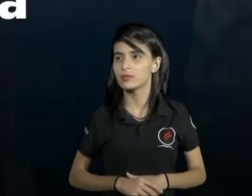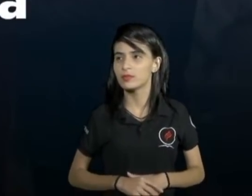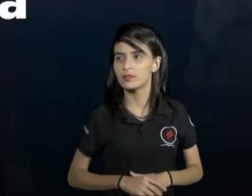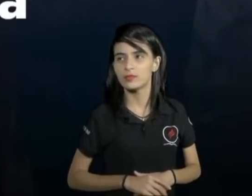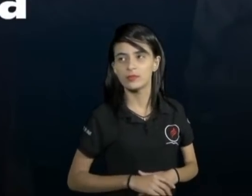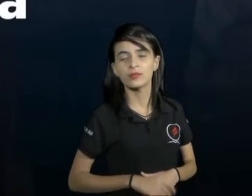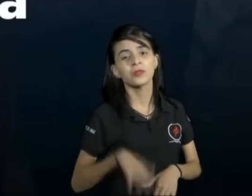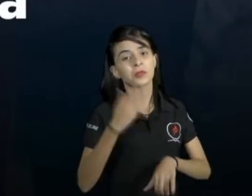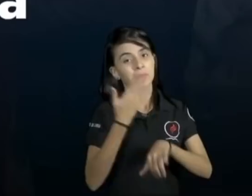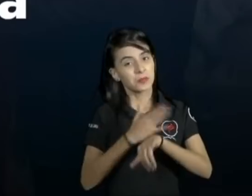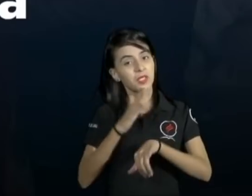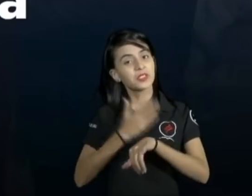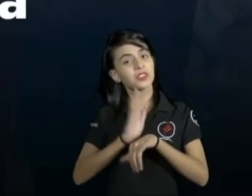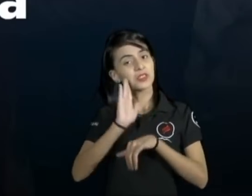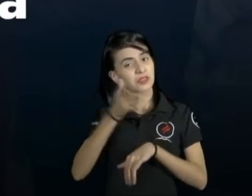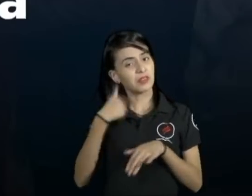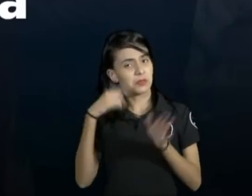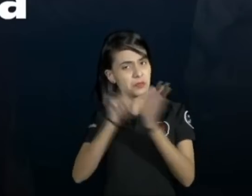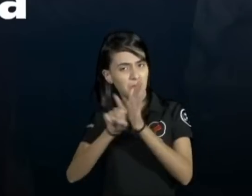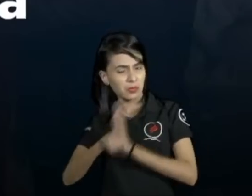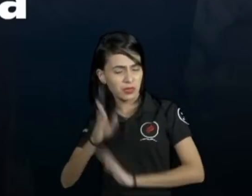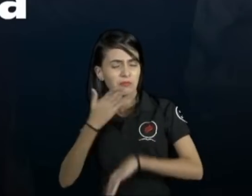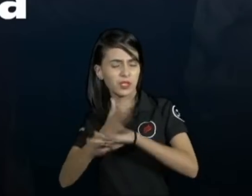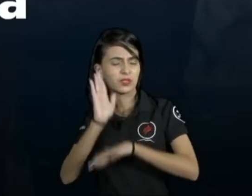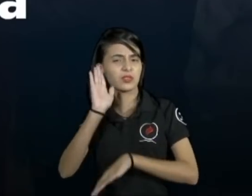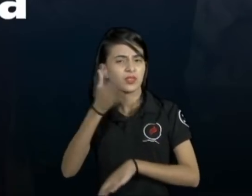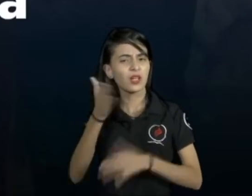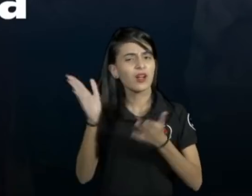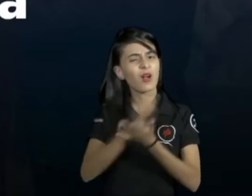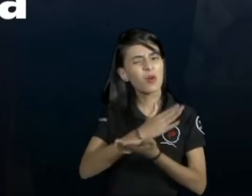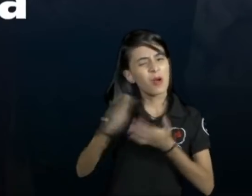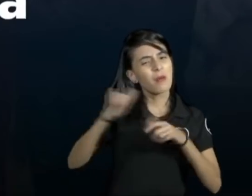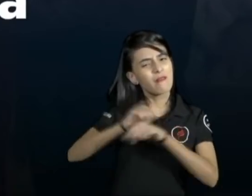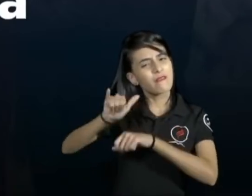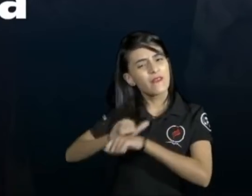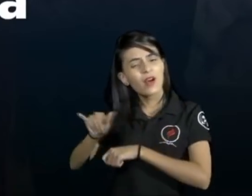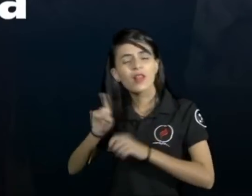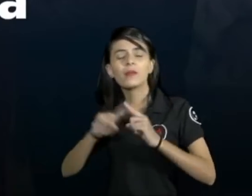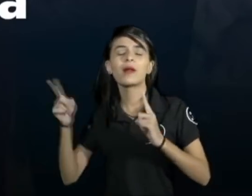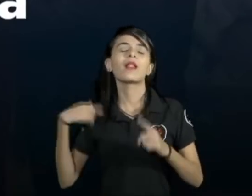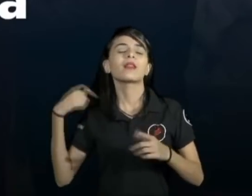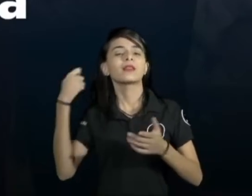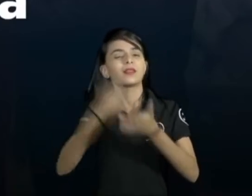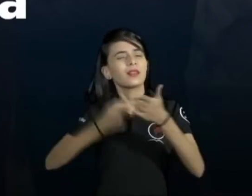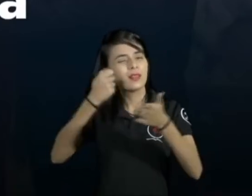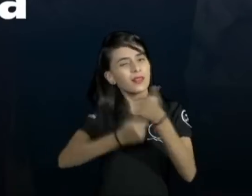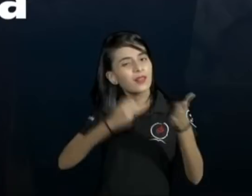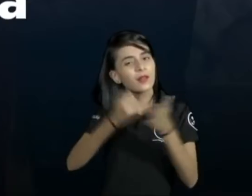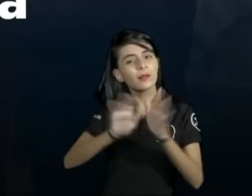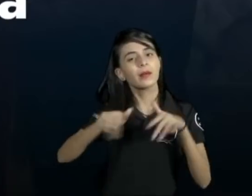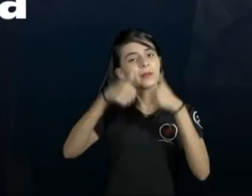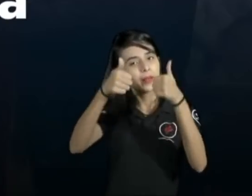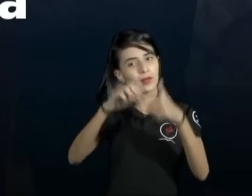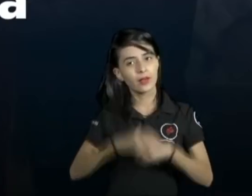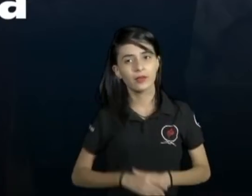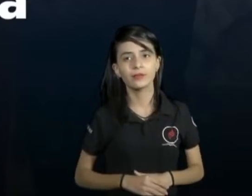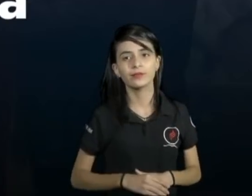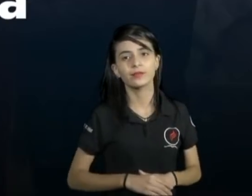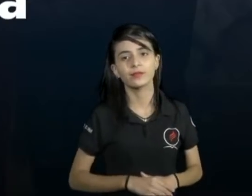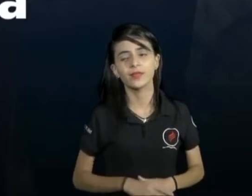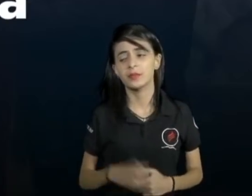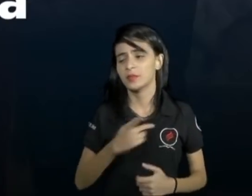você já pratica com que falei com algumas falhas mas estão lutando a cada dia para melhorar